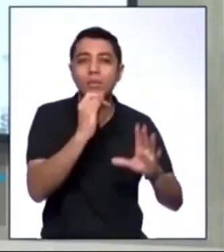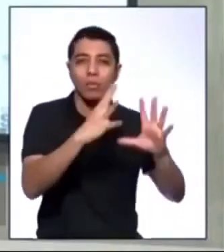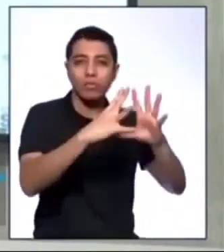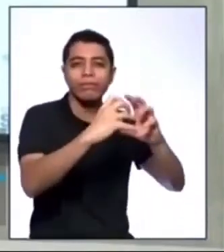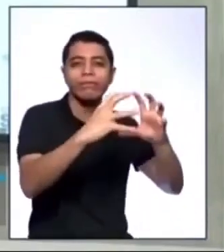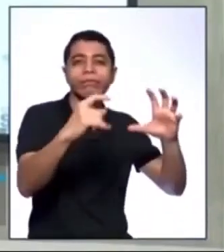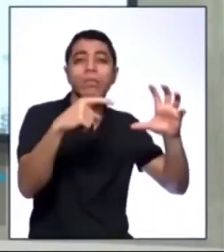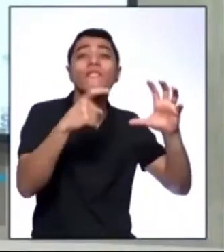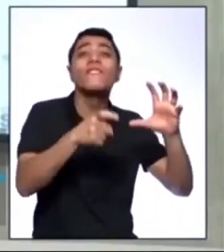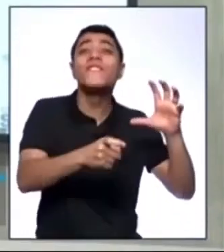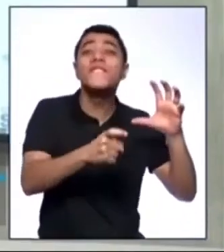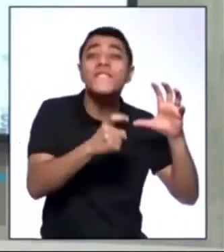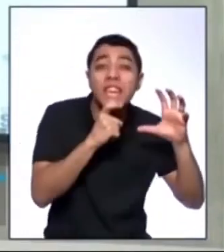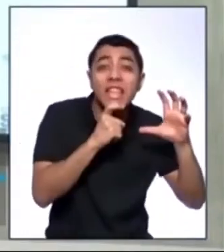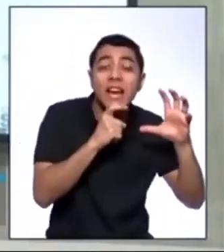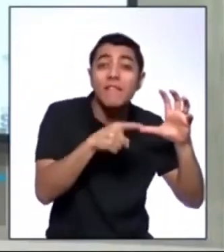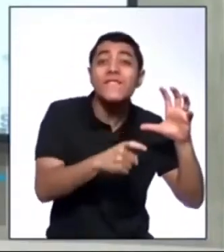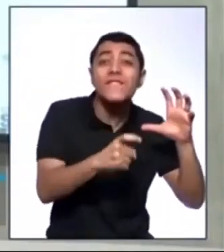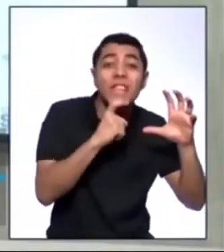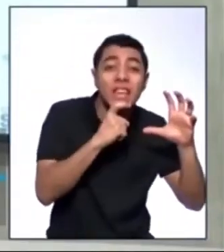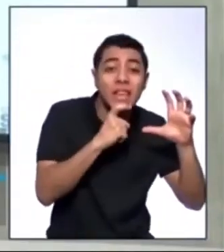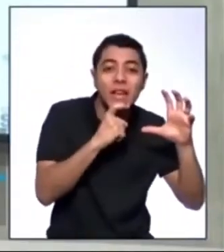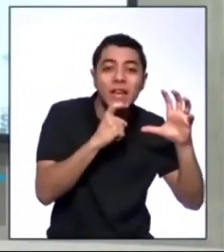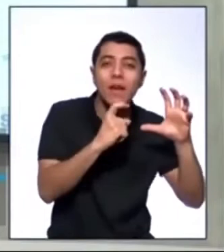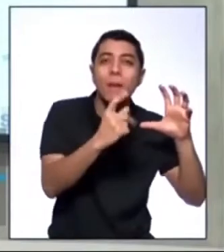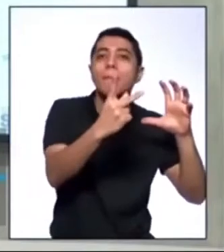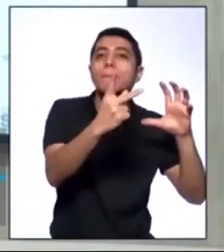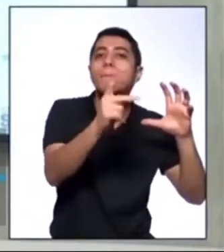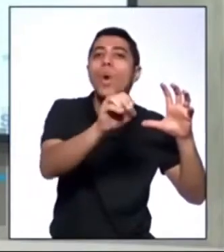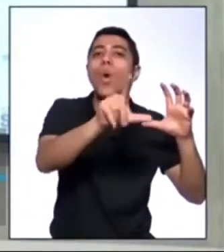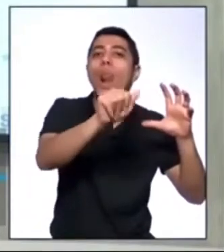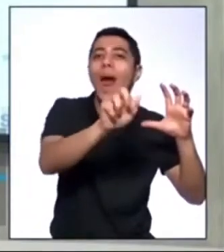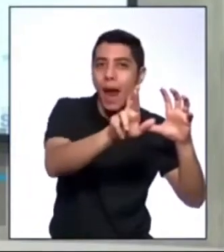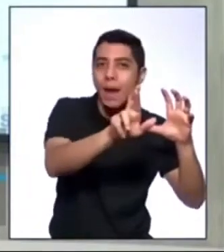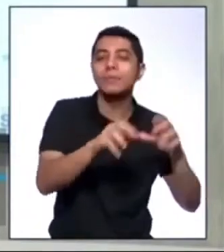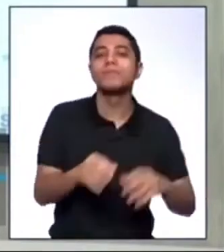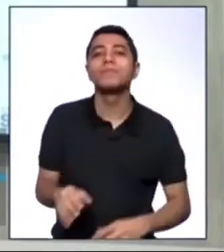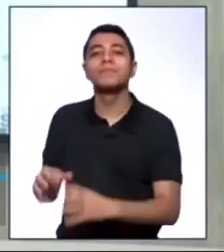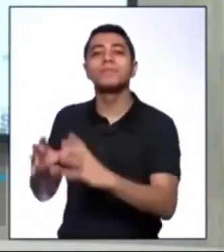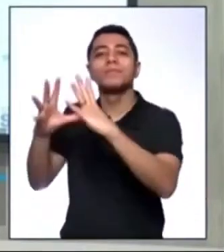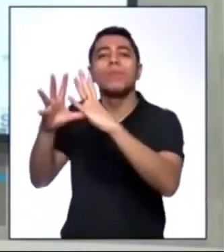Nesse caso, uma massa polar encontrando uma massa